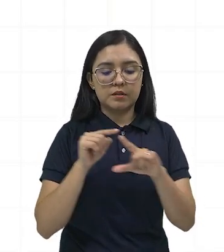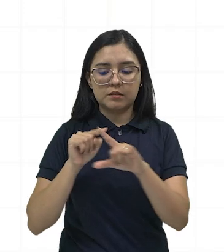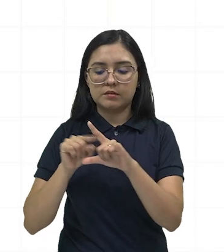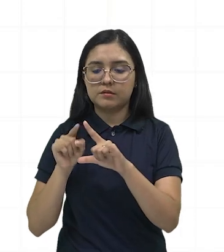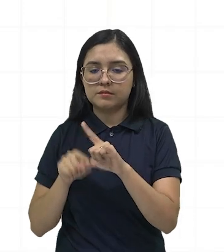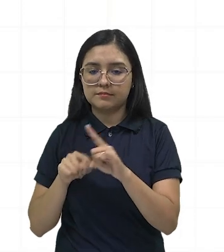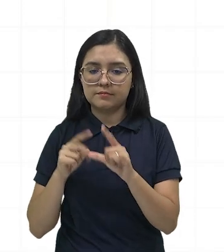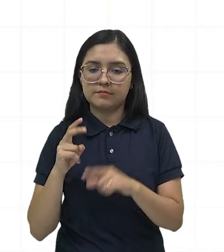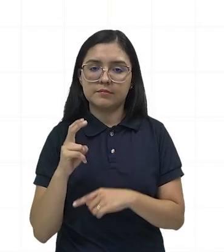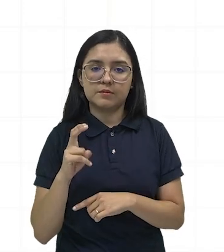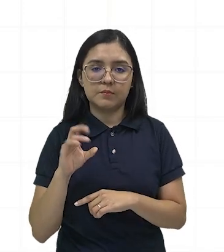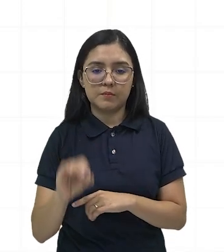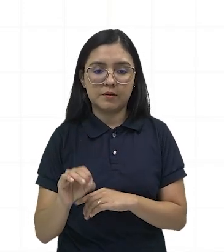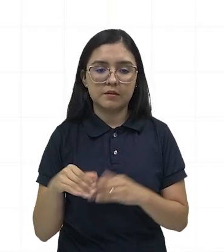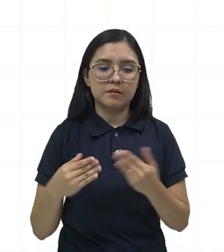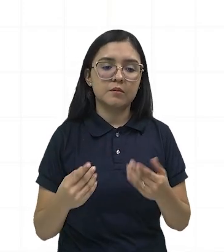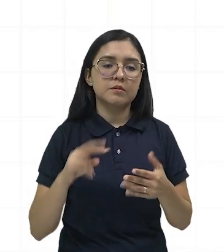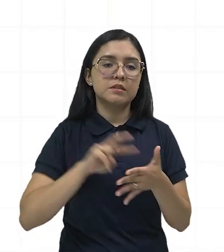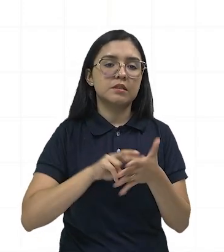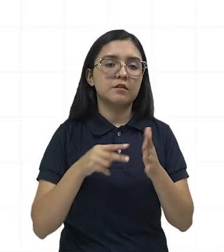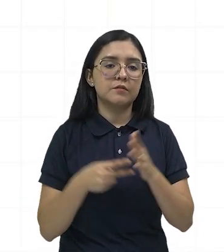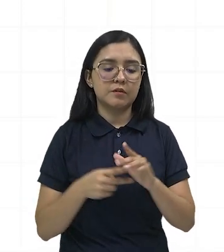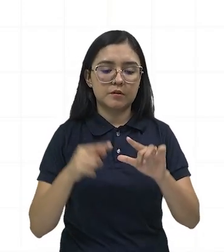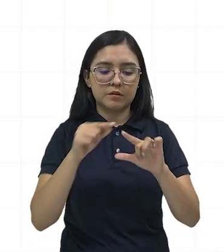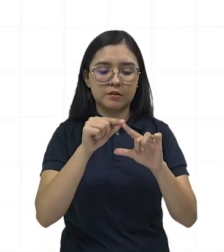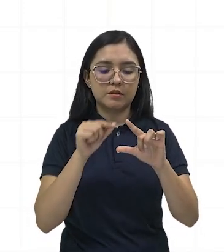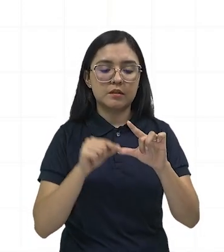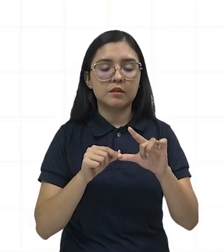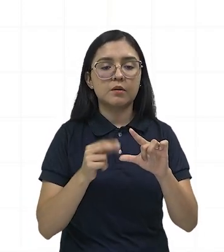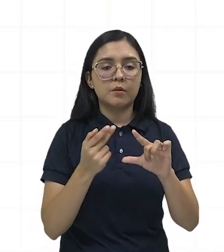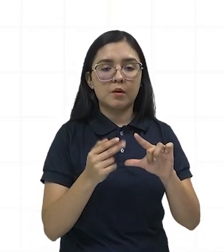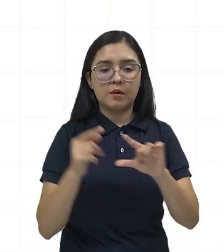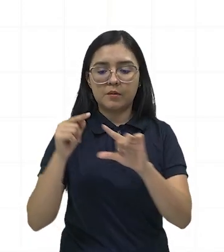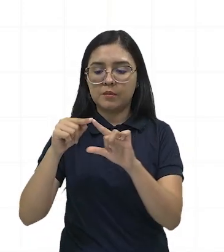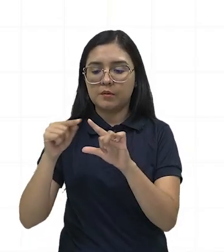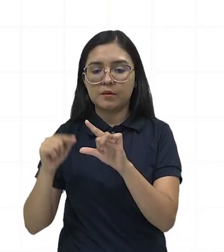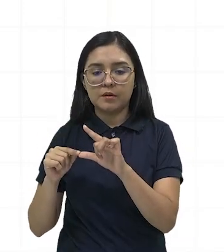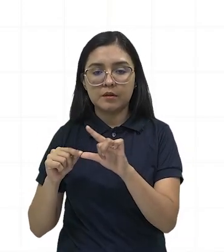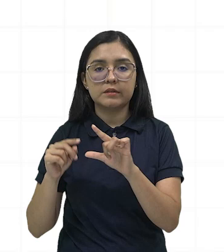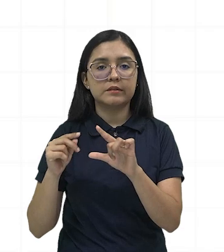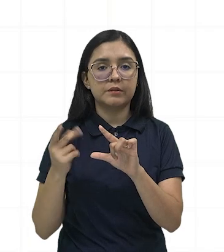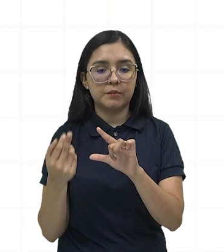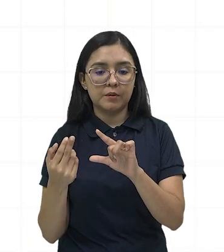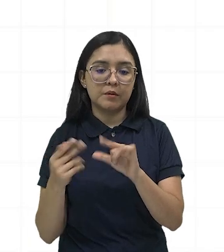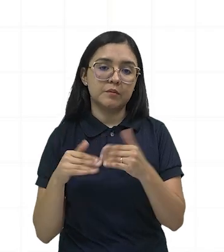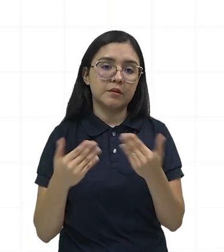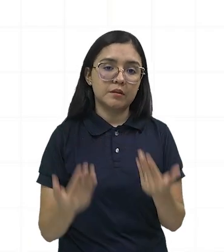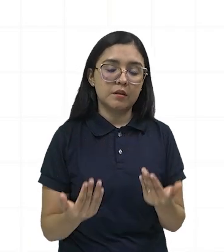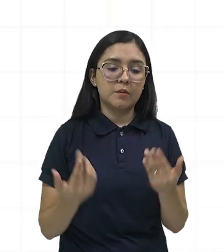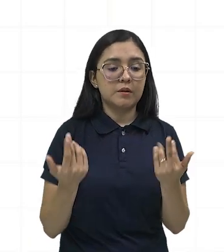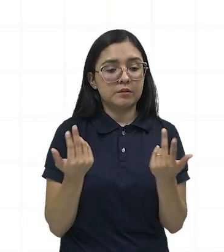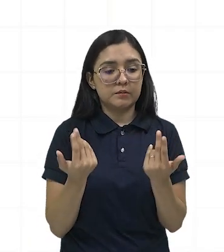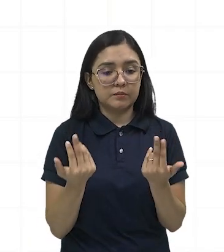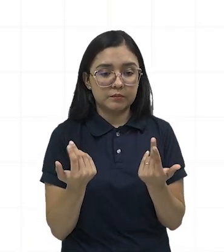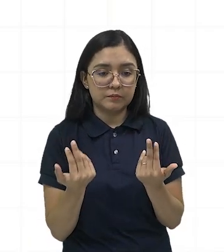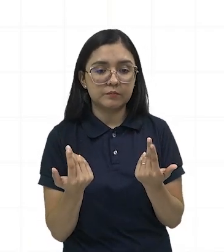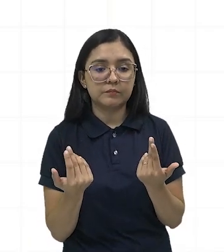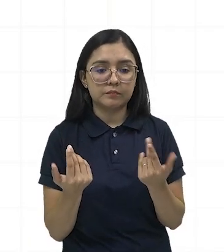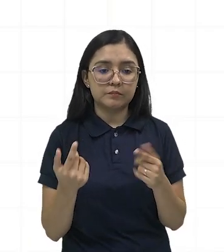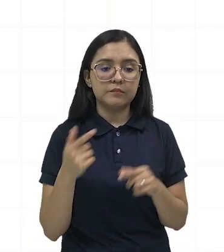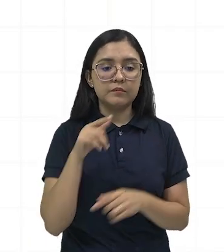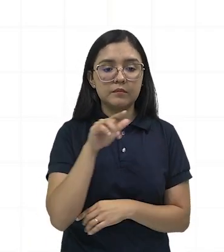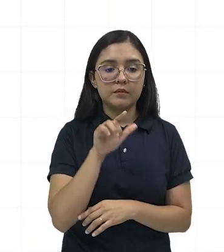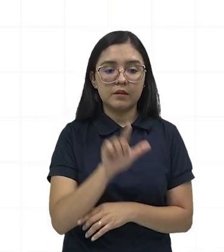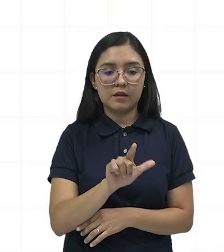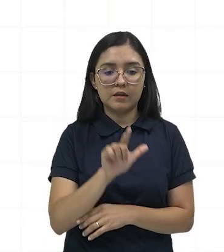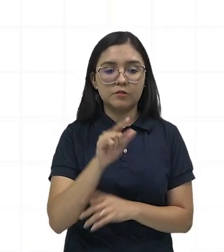que essa medida é igual e esses triângulos são congruentes, tá? Através do caso de congruência